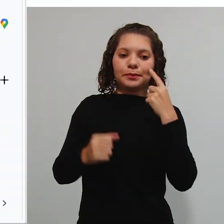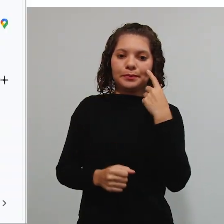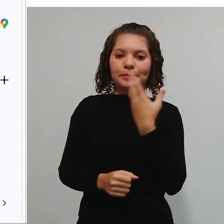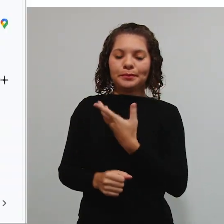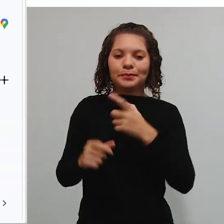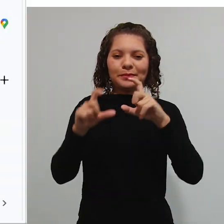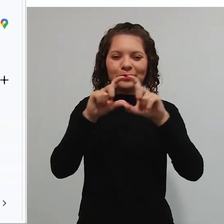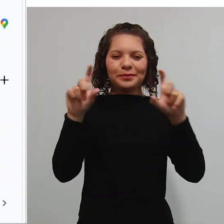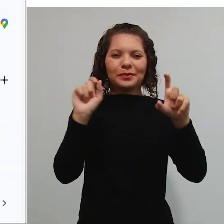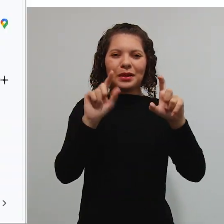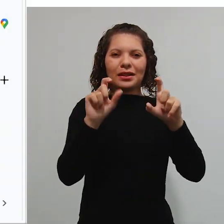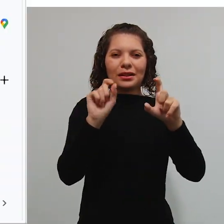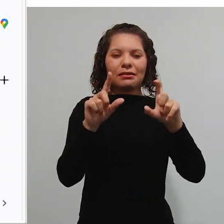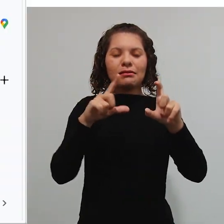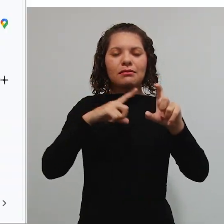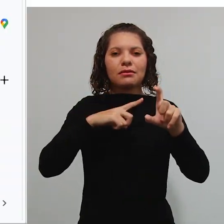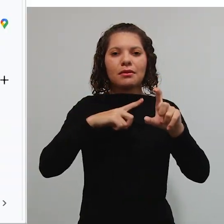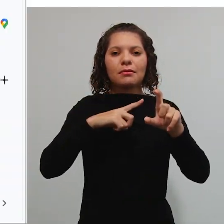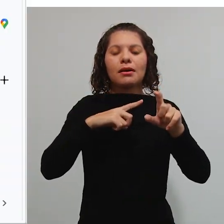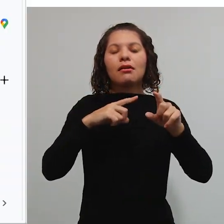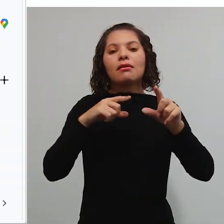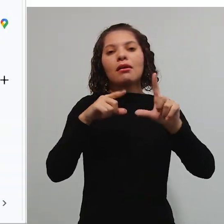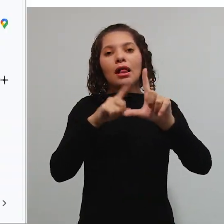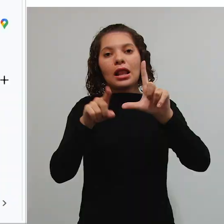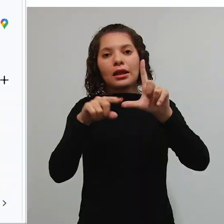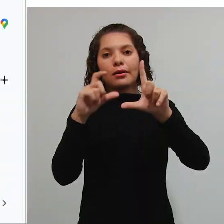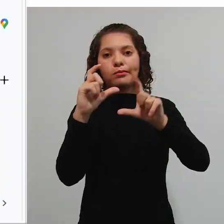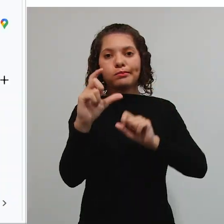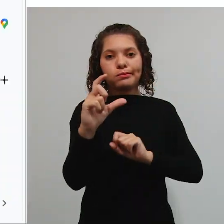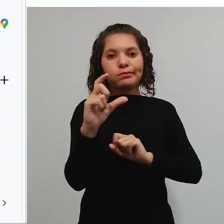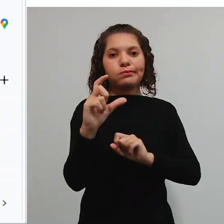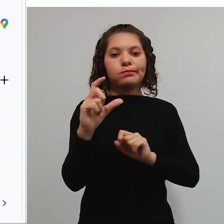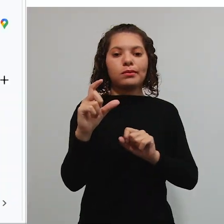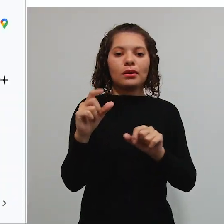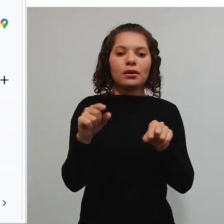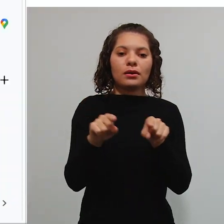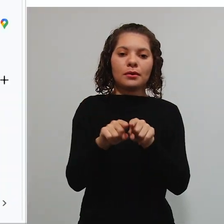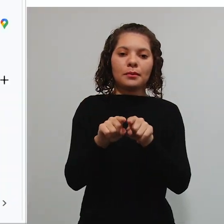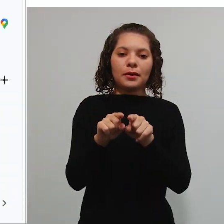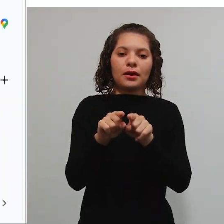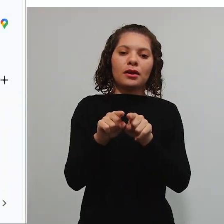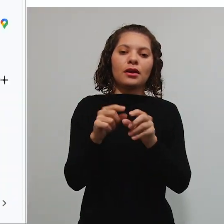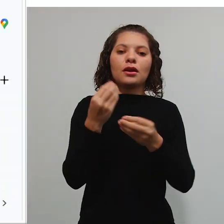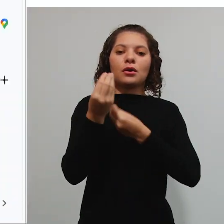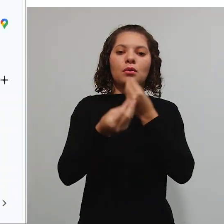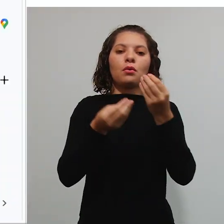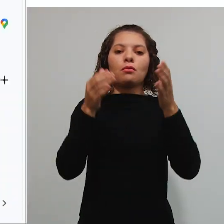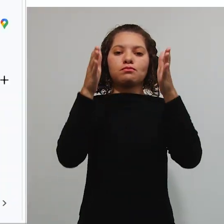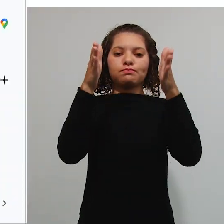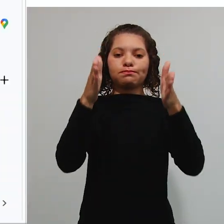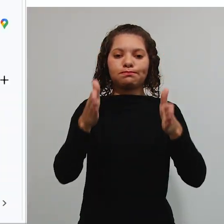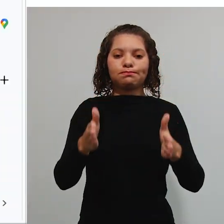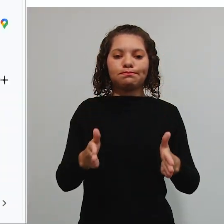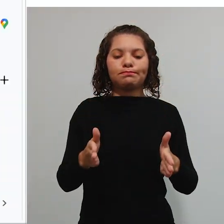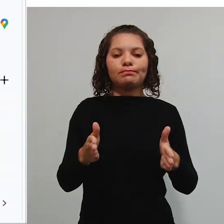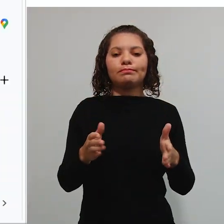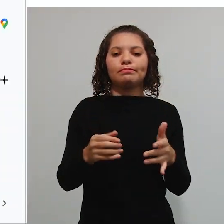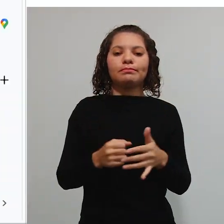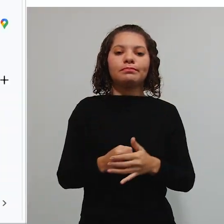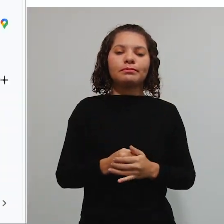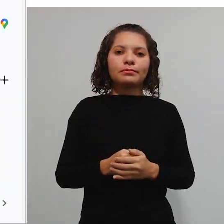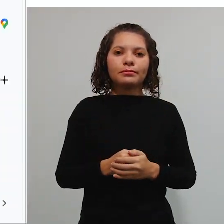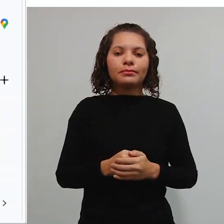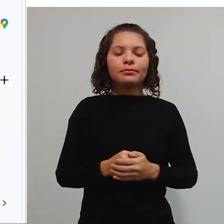em maiúscula, tá bom? Então, todo em maiúscula. E alinhado, né, a formatação é justificada, tá